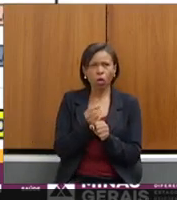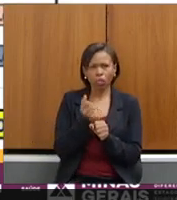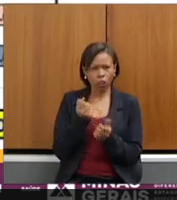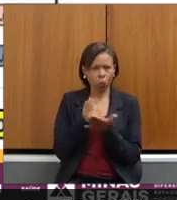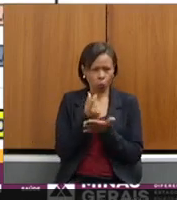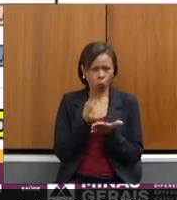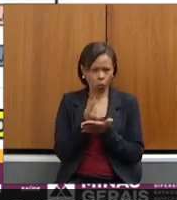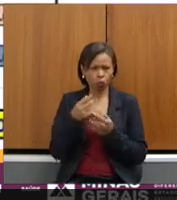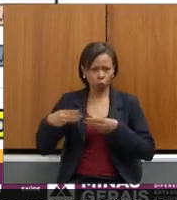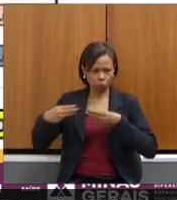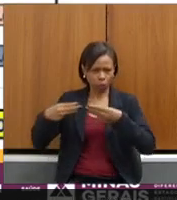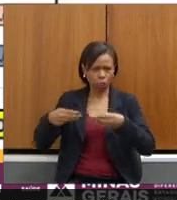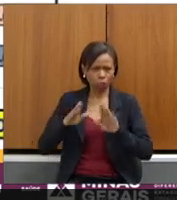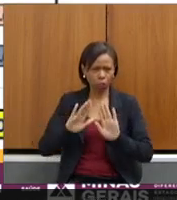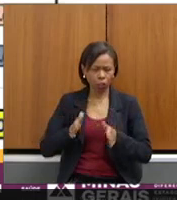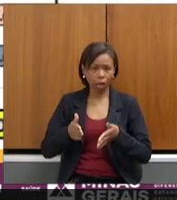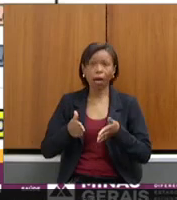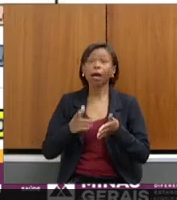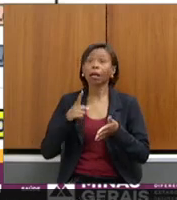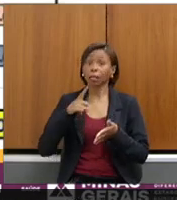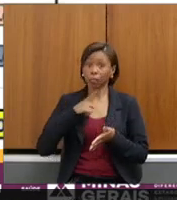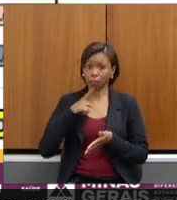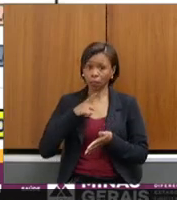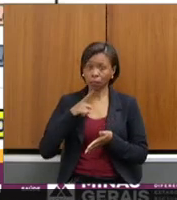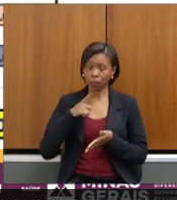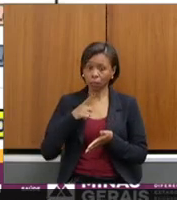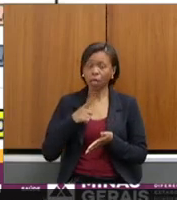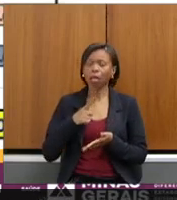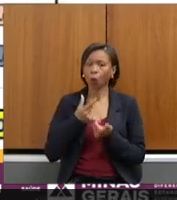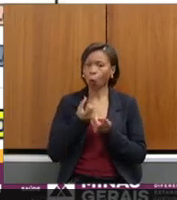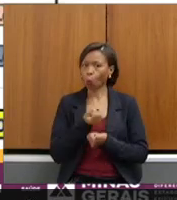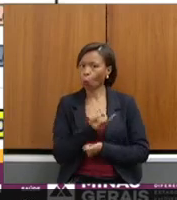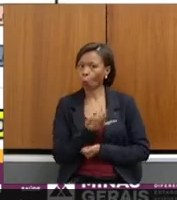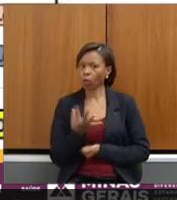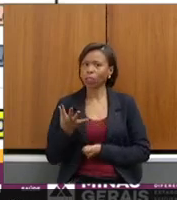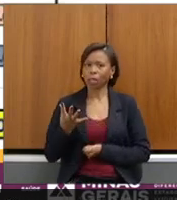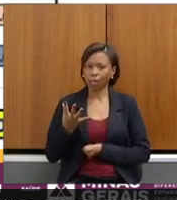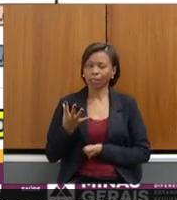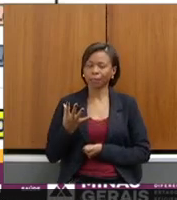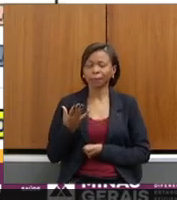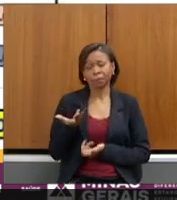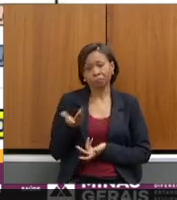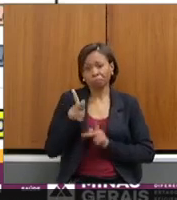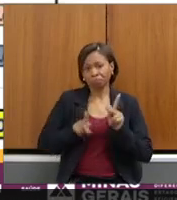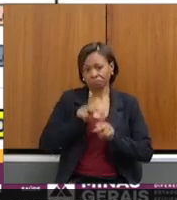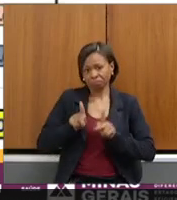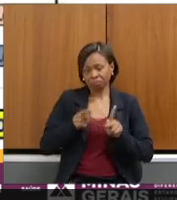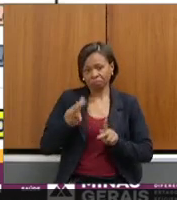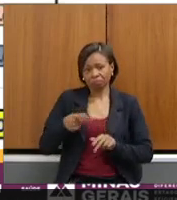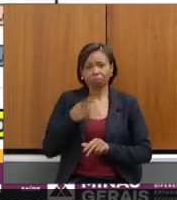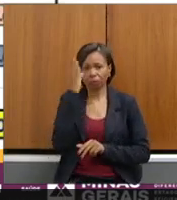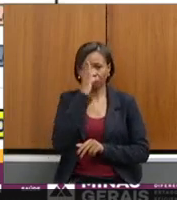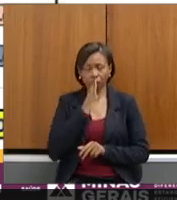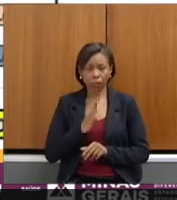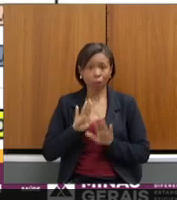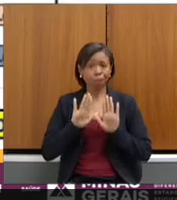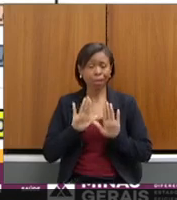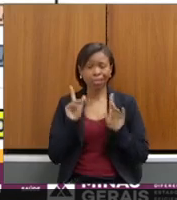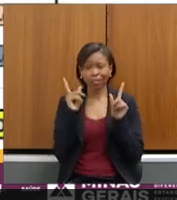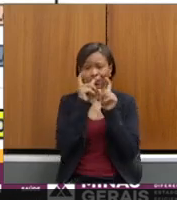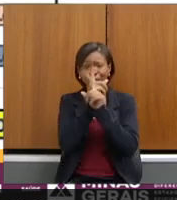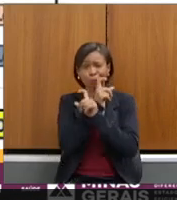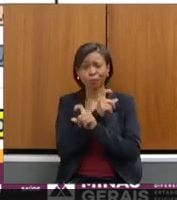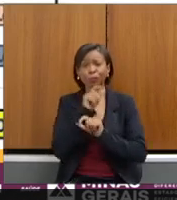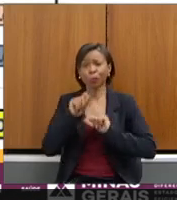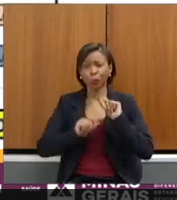nós já o grupo ultrapassa população brasileira a dificuldade que se tem é o fluxo de entrega e o fruto de